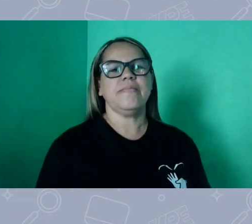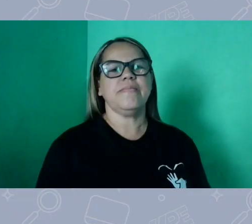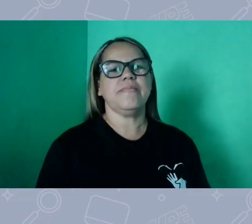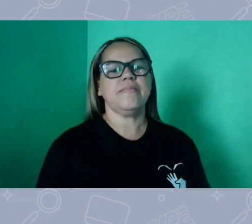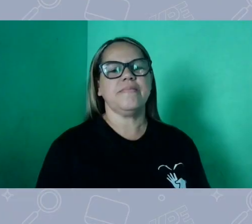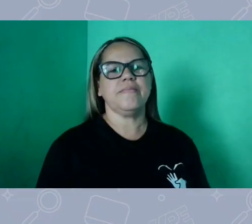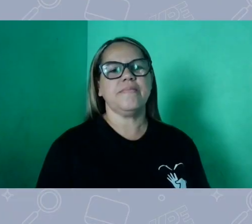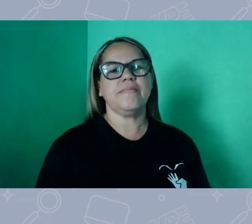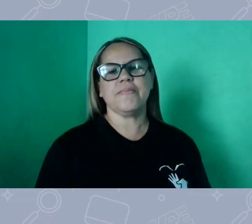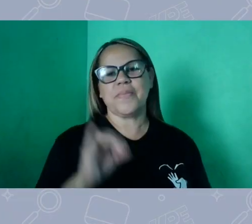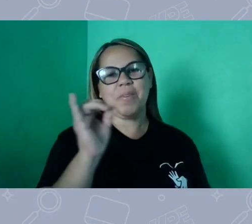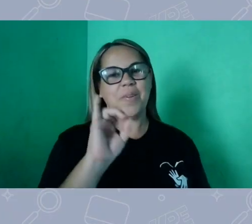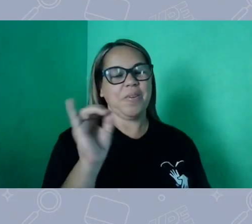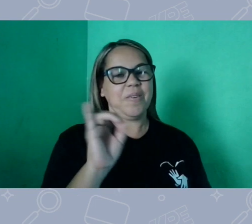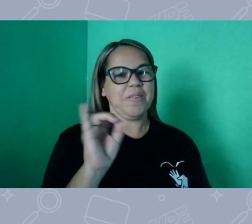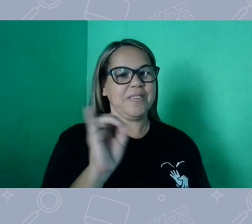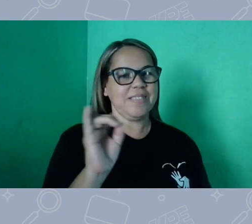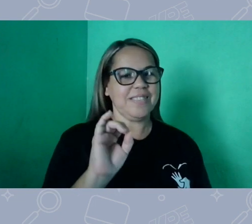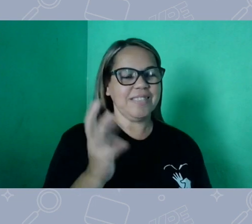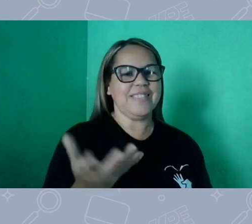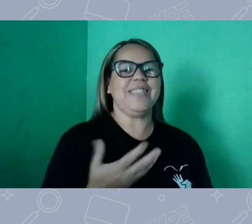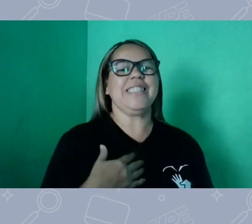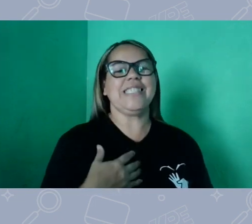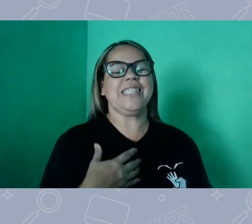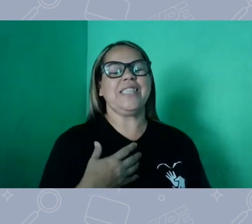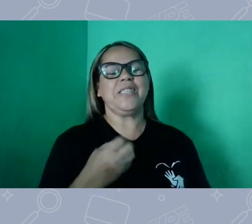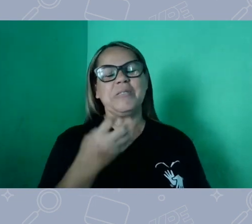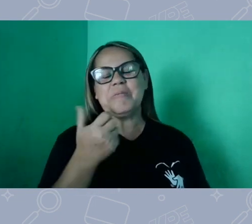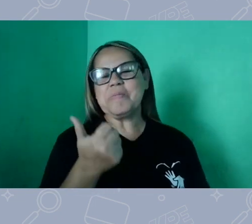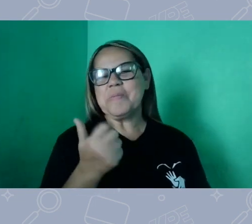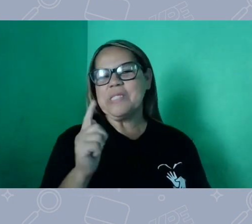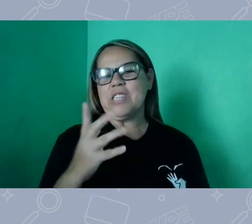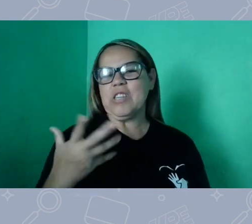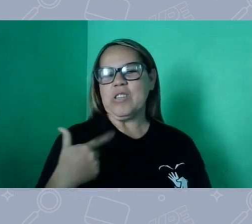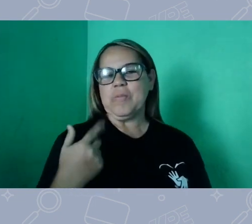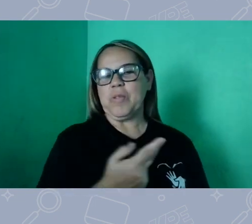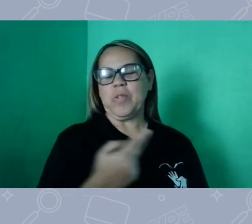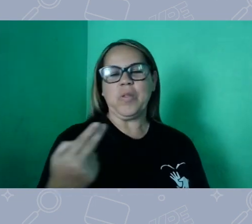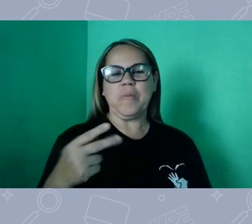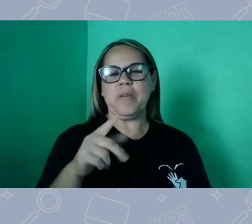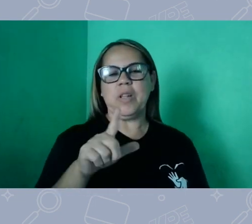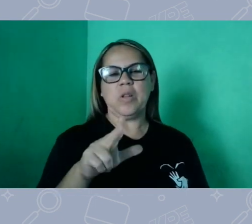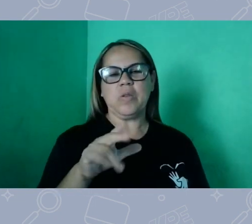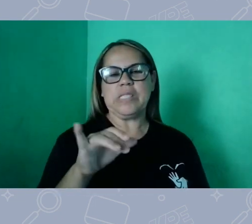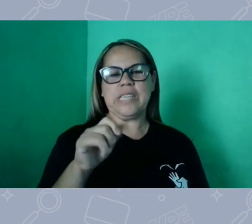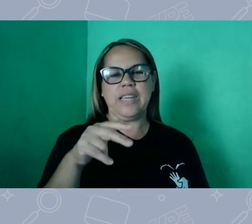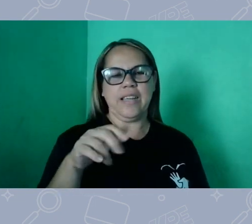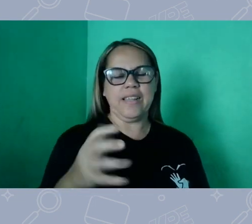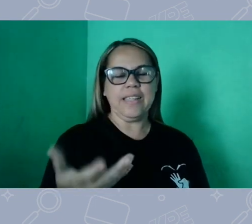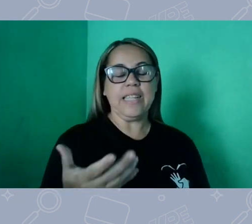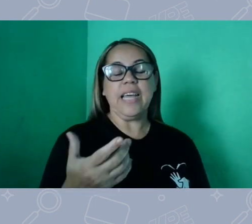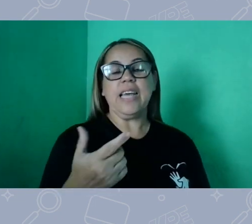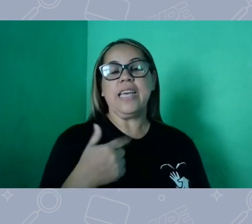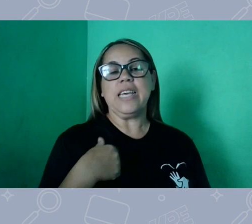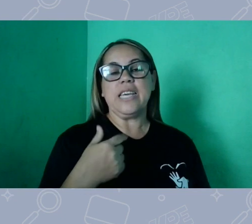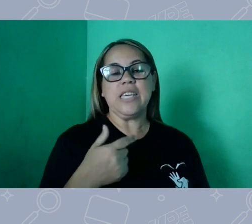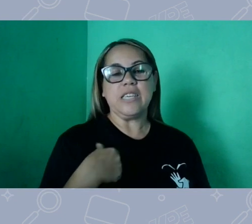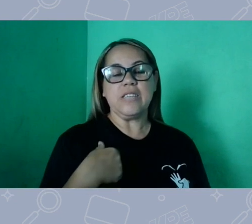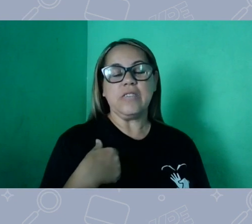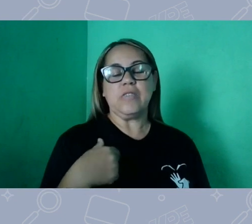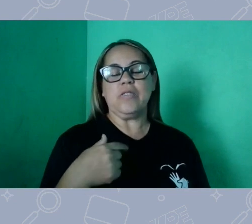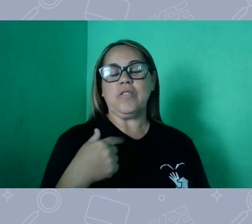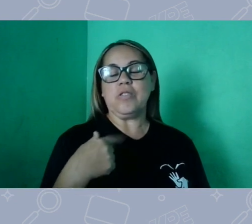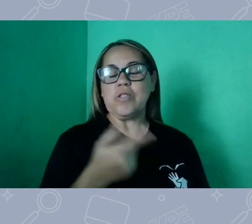Olá Saudações Geográficas eu sou Luciana Coutinho e nós vamos responder